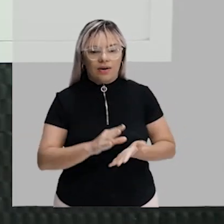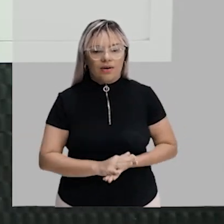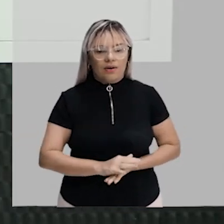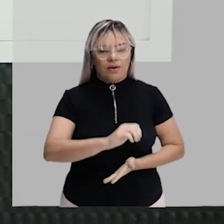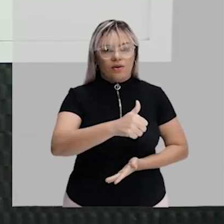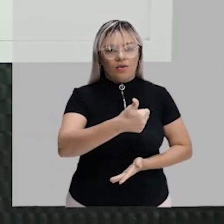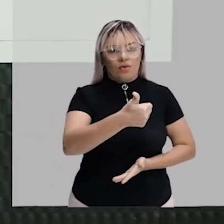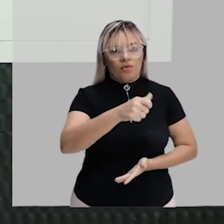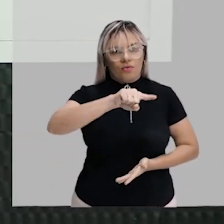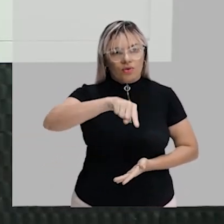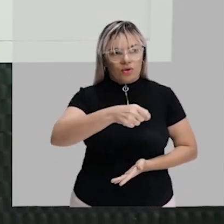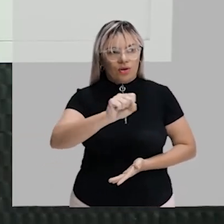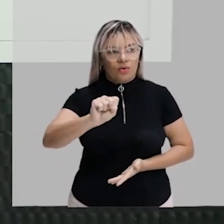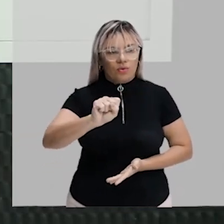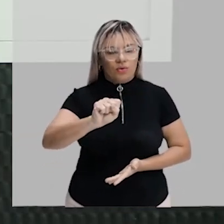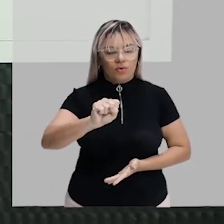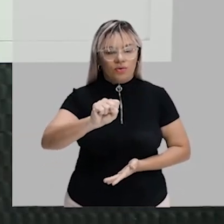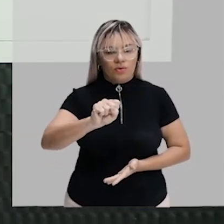1,8 milhões,